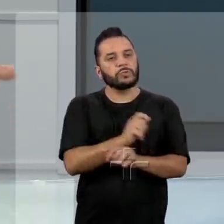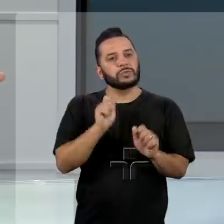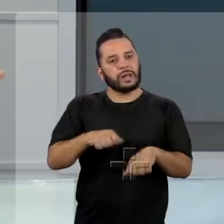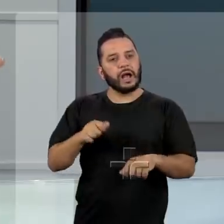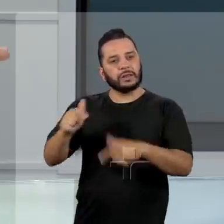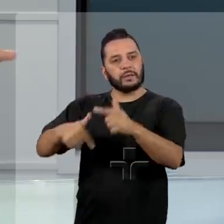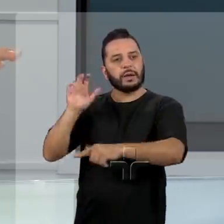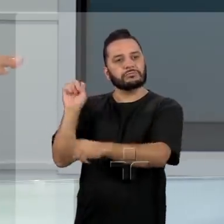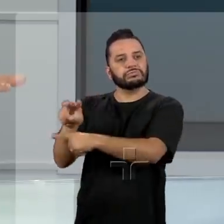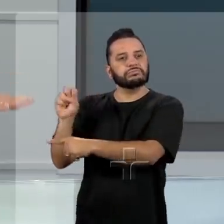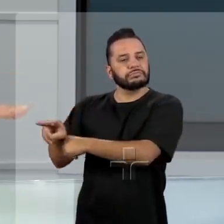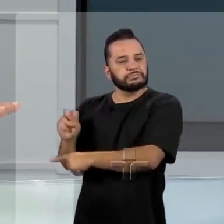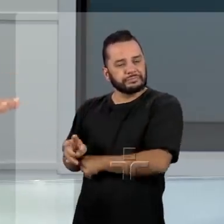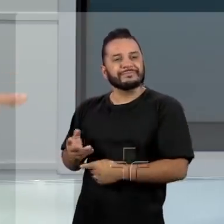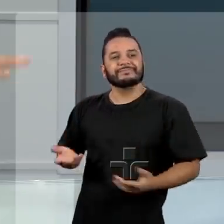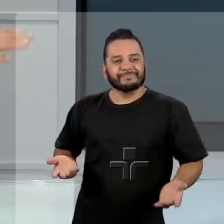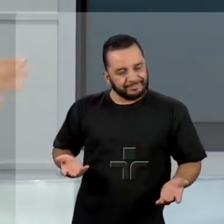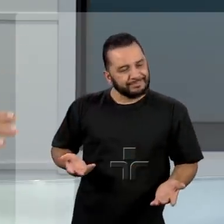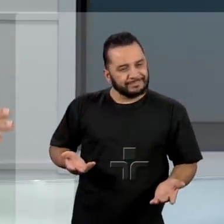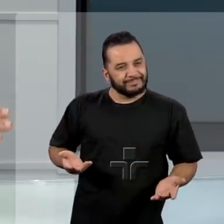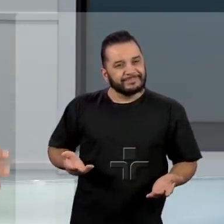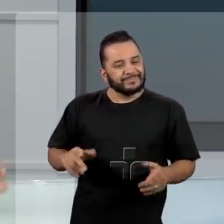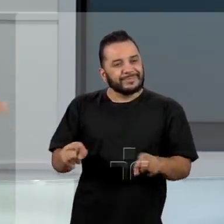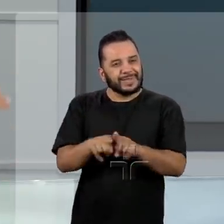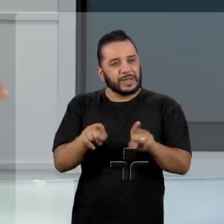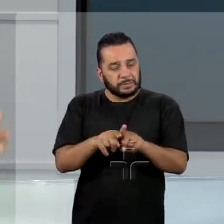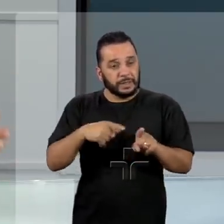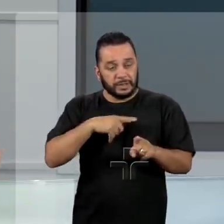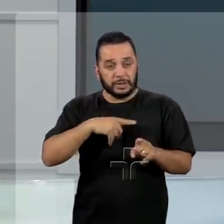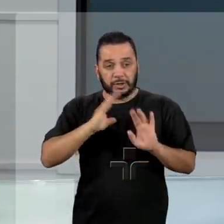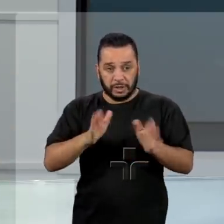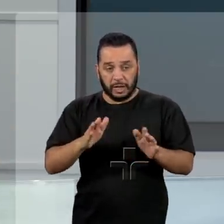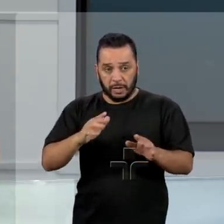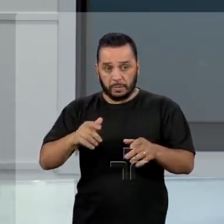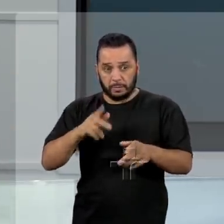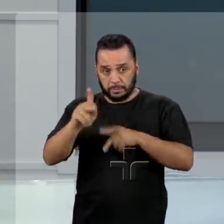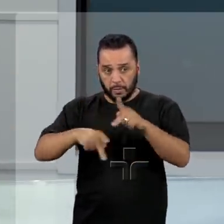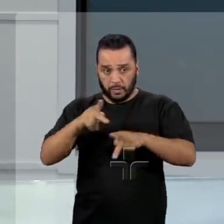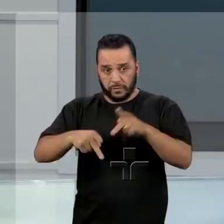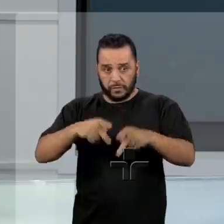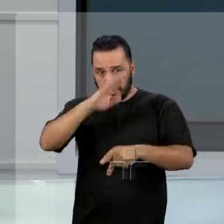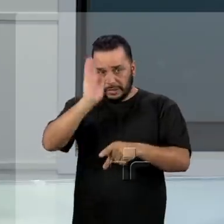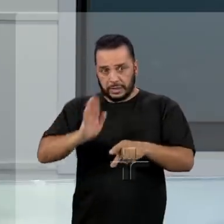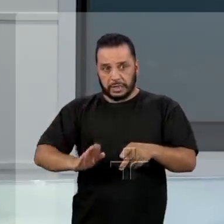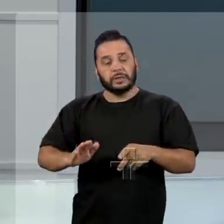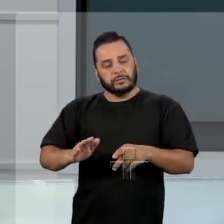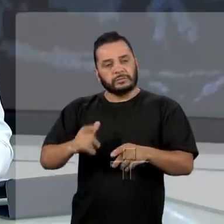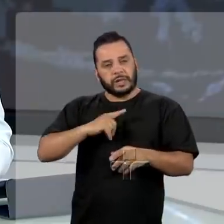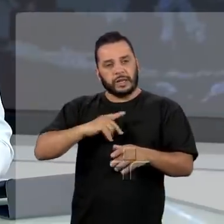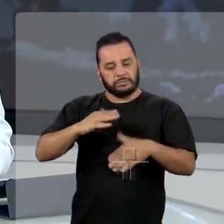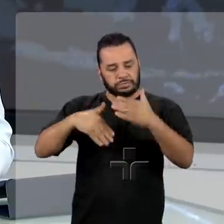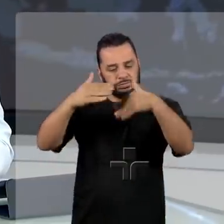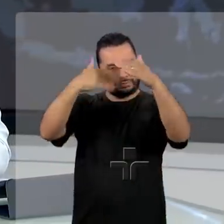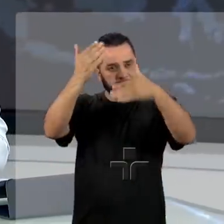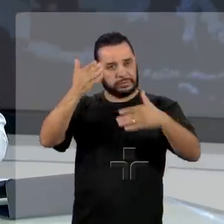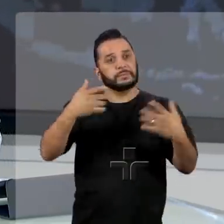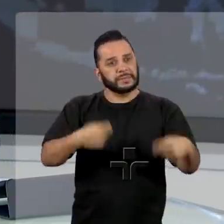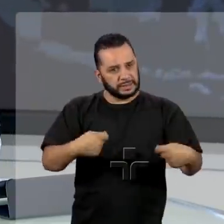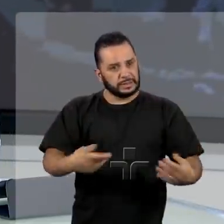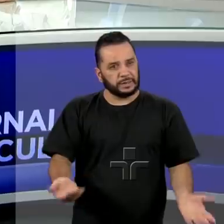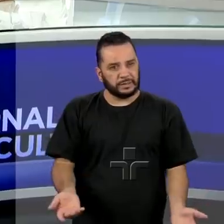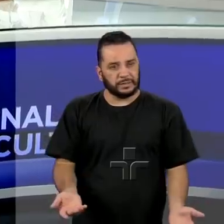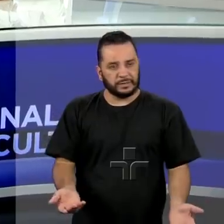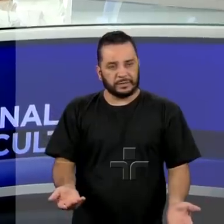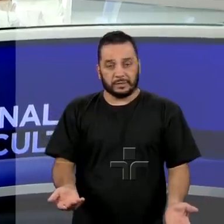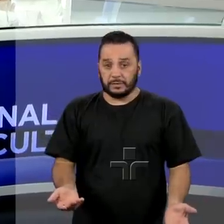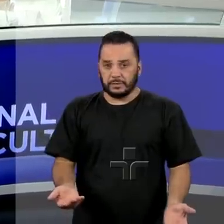numa população estabilizada até em decréscimo, como é a brasileira, é uma necessidade. E veja